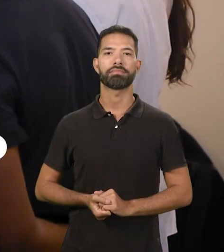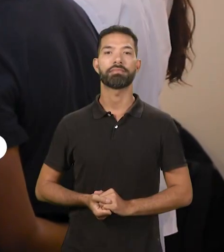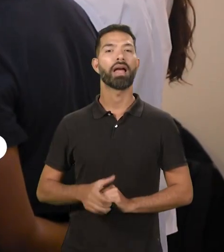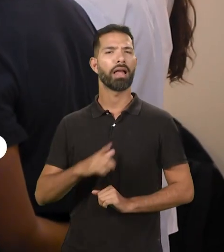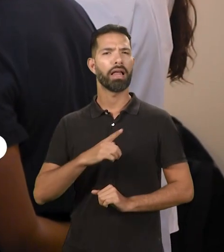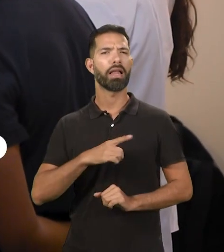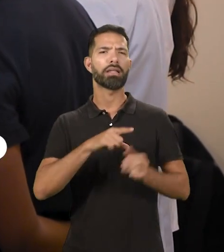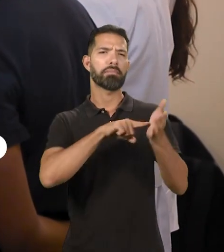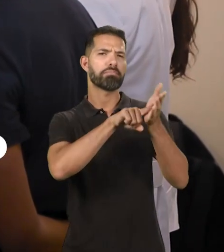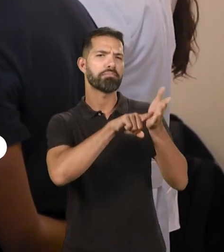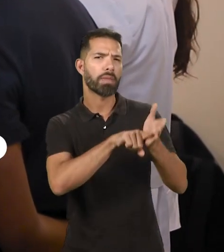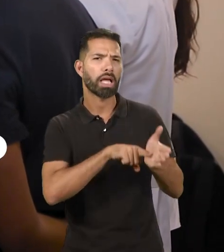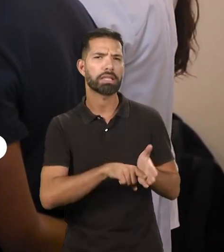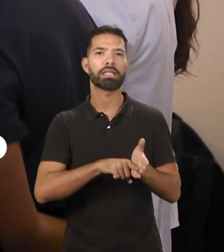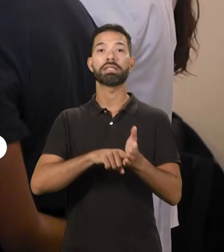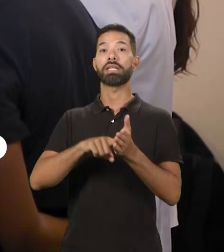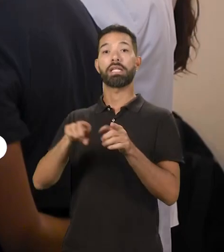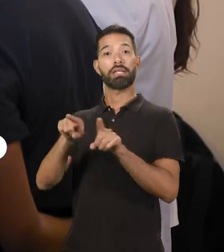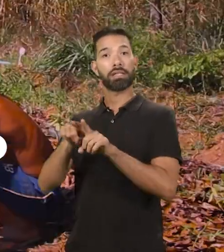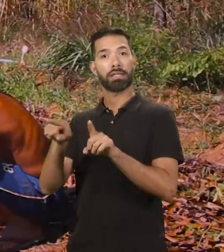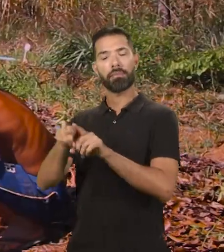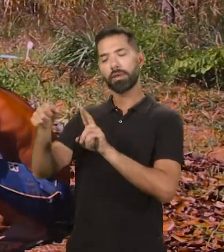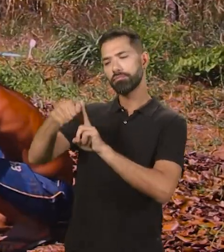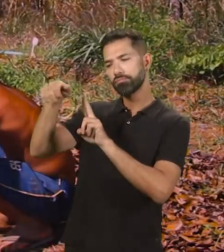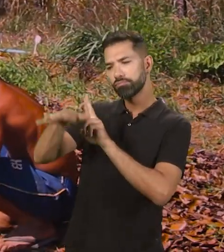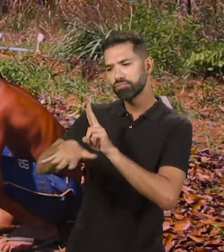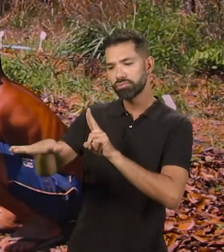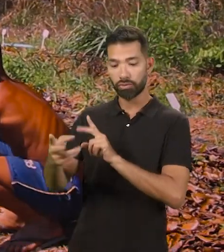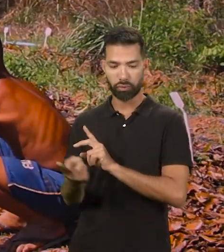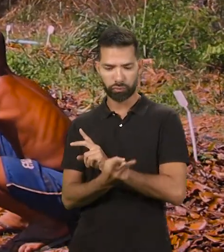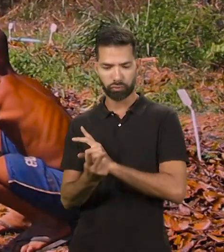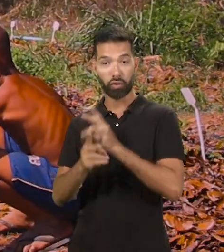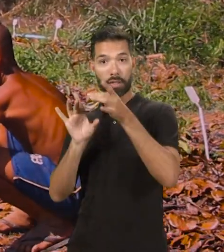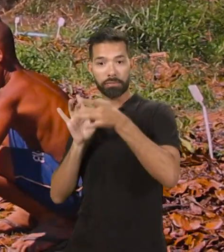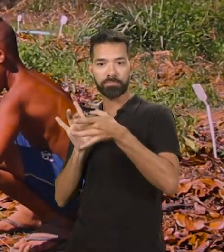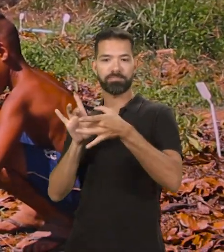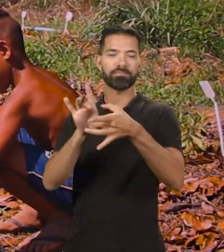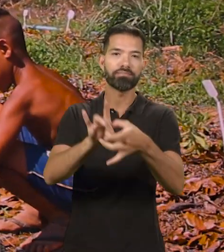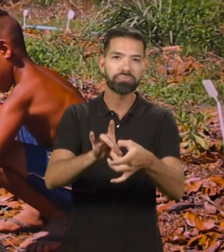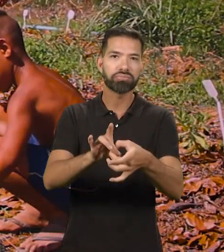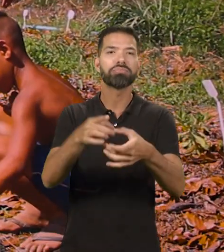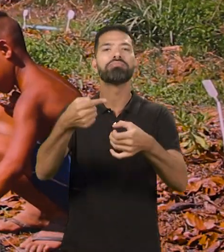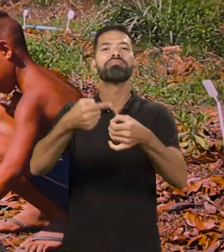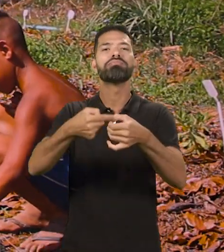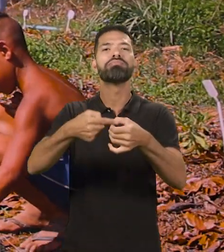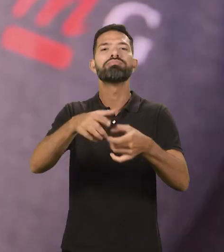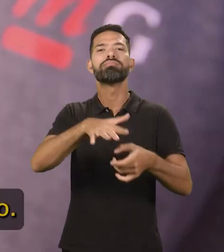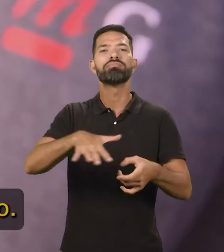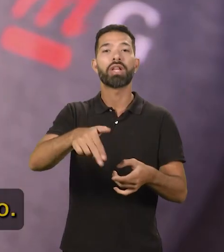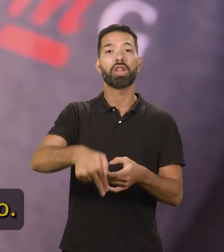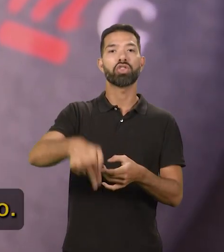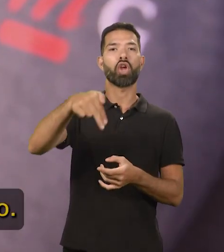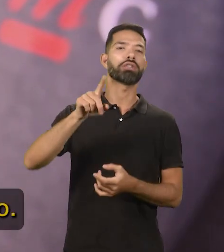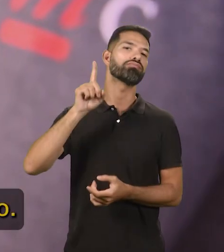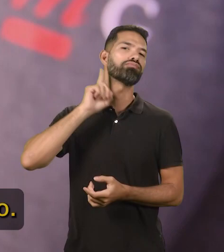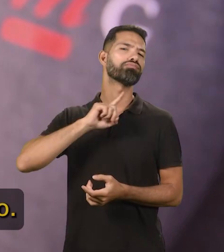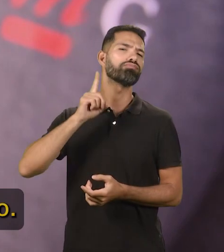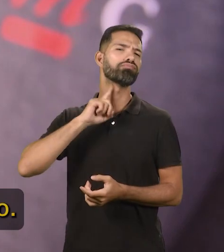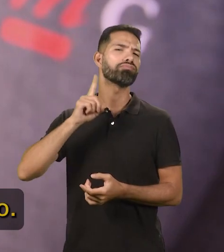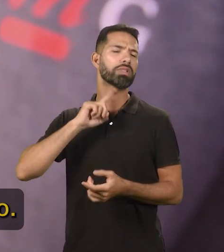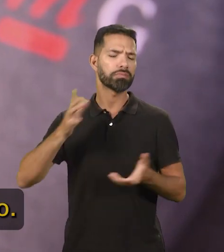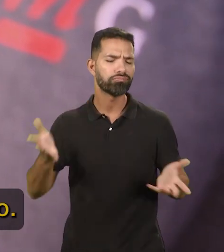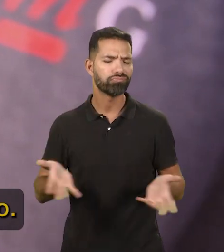As pesquisas e os projetos de extensão integram a UFMG à comunidade do Norte de Minas,